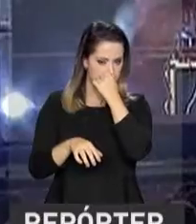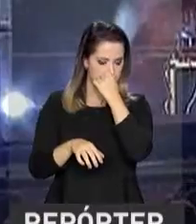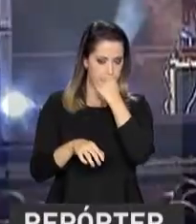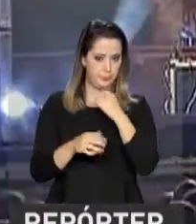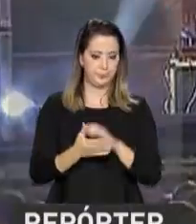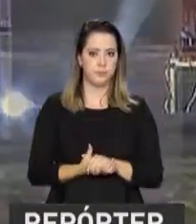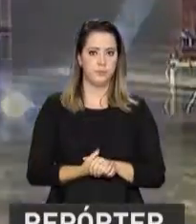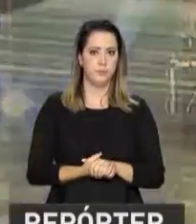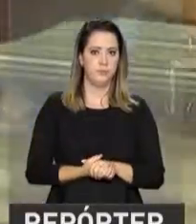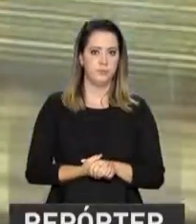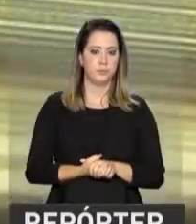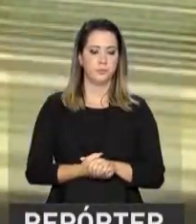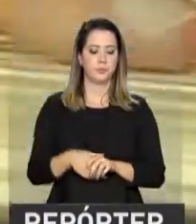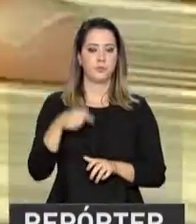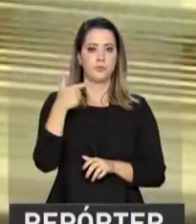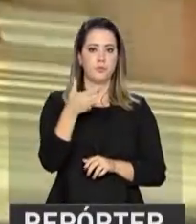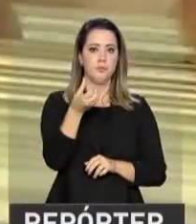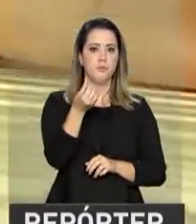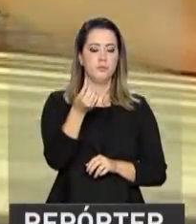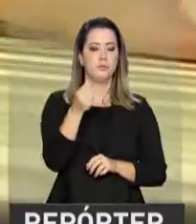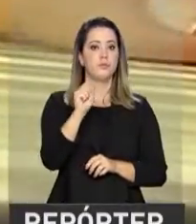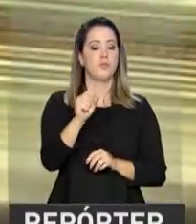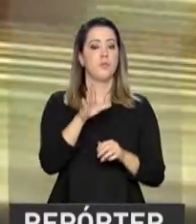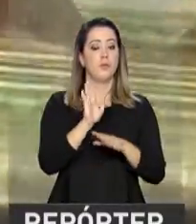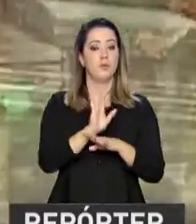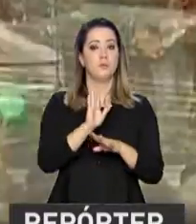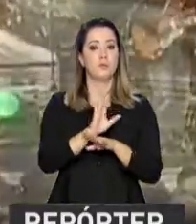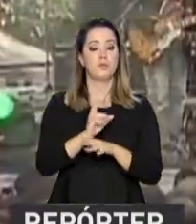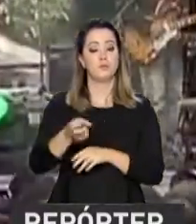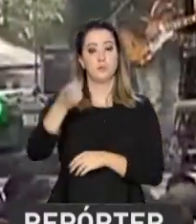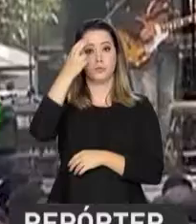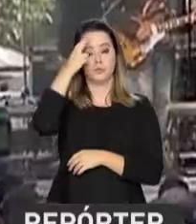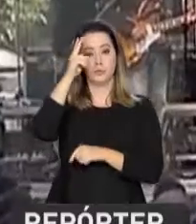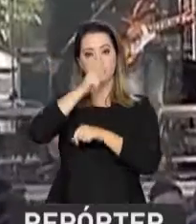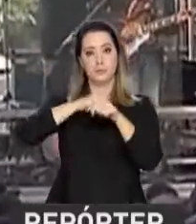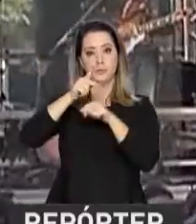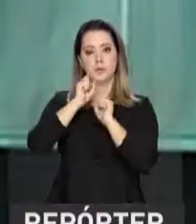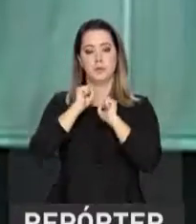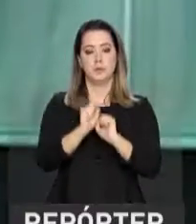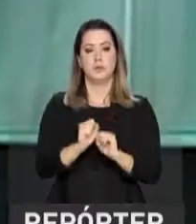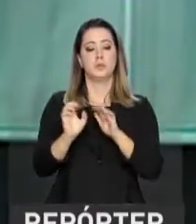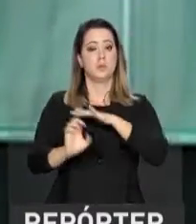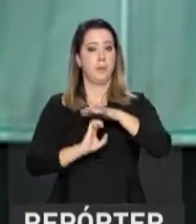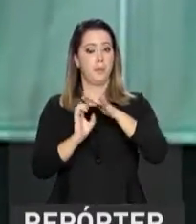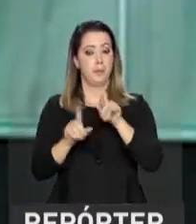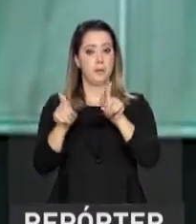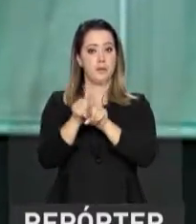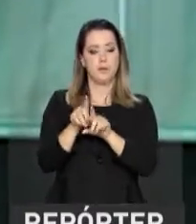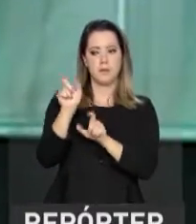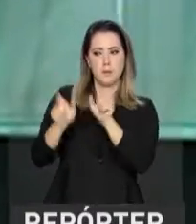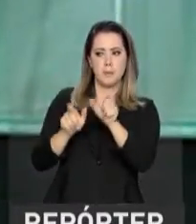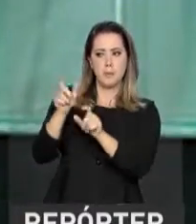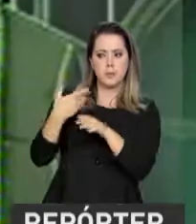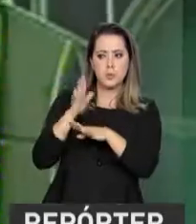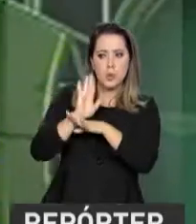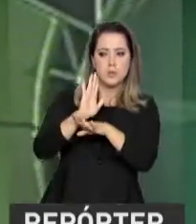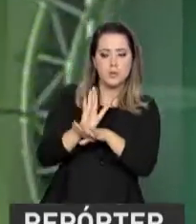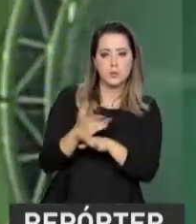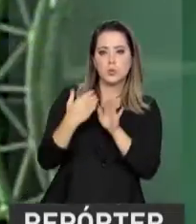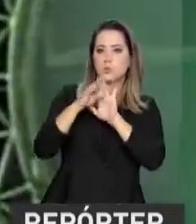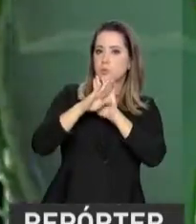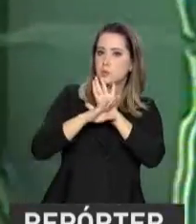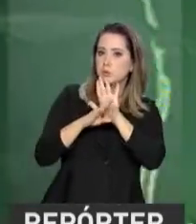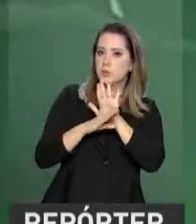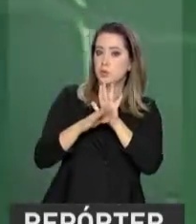Há 26 anos, a Lei Rouanet patrocina a cultura no país. Permite que pessoas físicas e empresas invistam em projetos artísticos